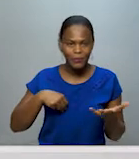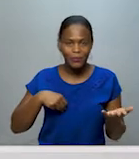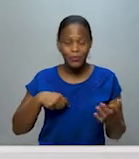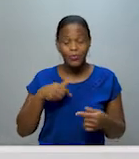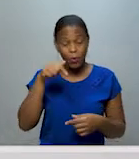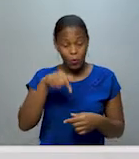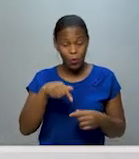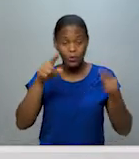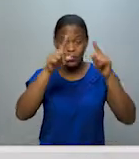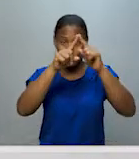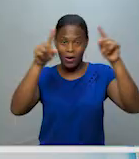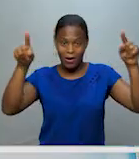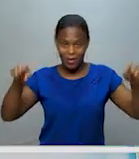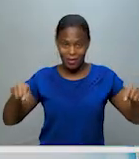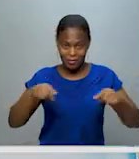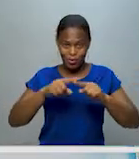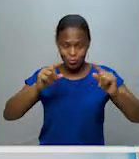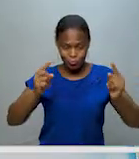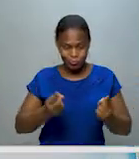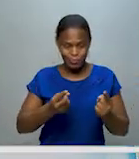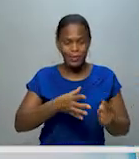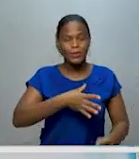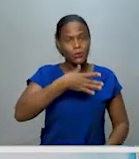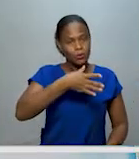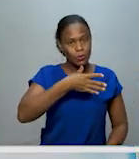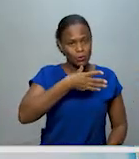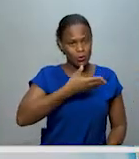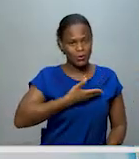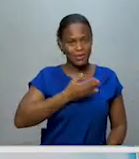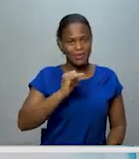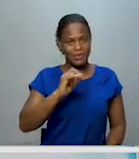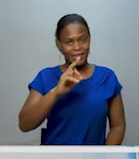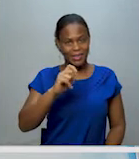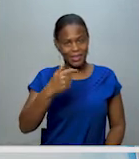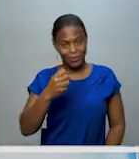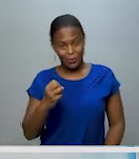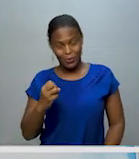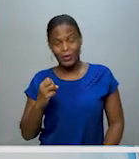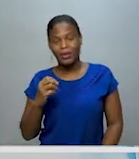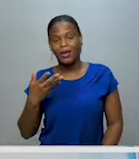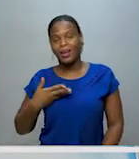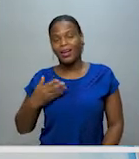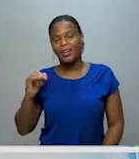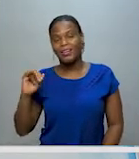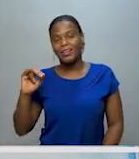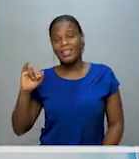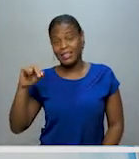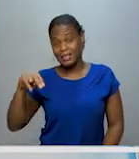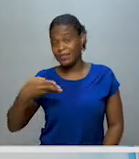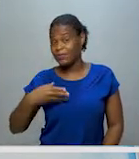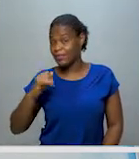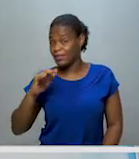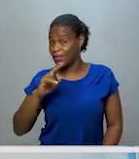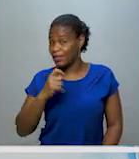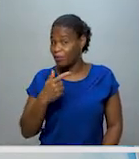Hoje trago-vos um quadro síntese do discurso direto e indireto, discurso indireto livre, que vos